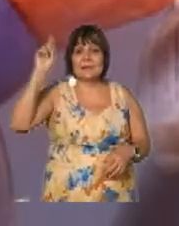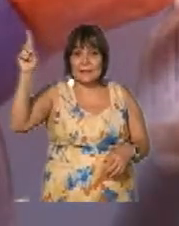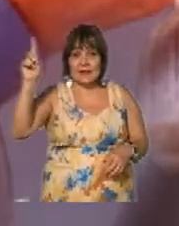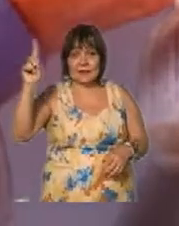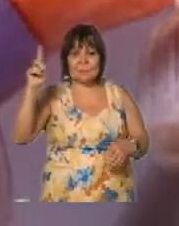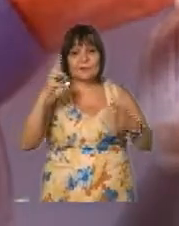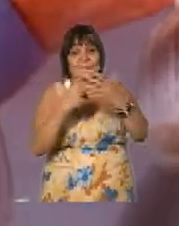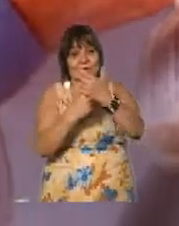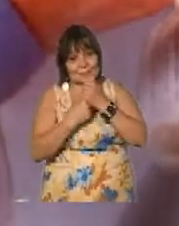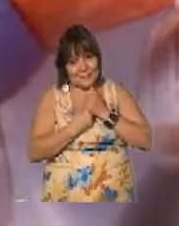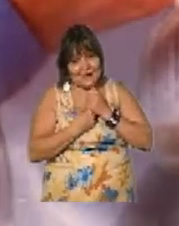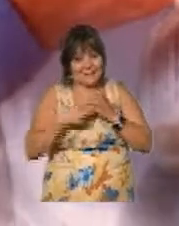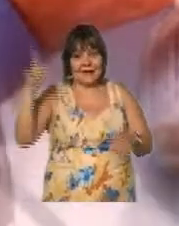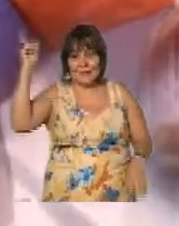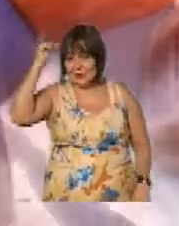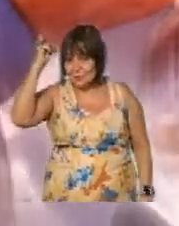lhe toca.